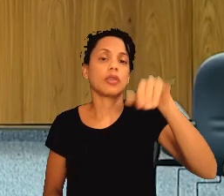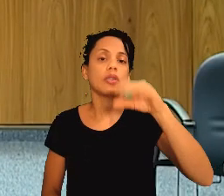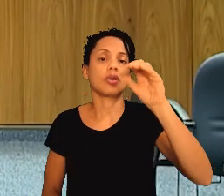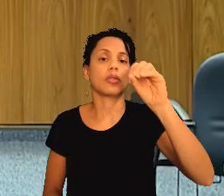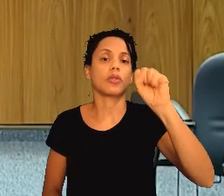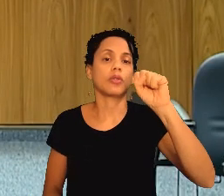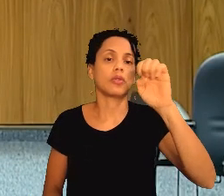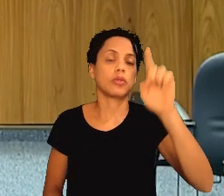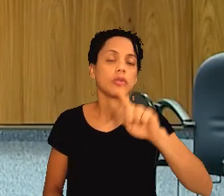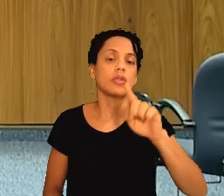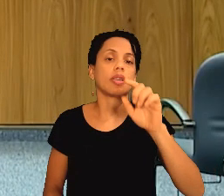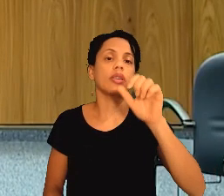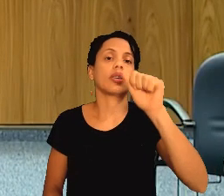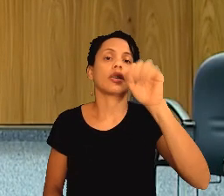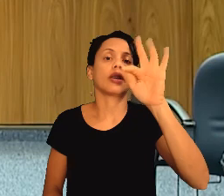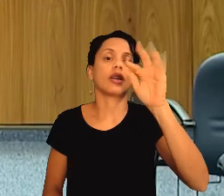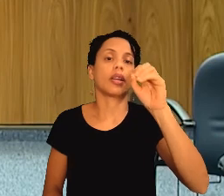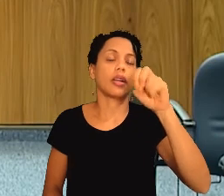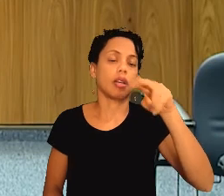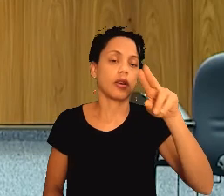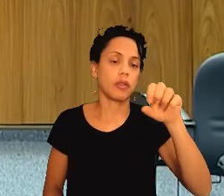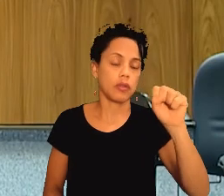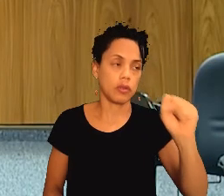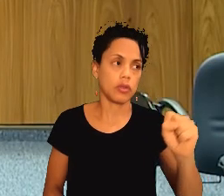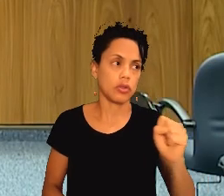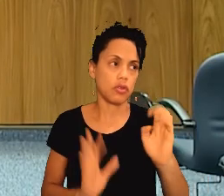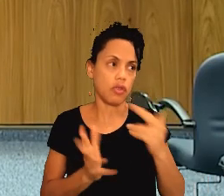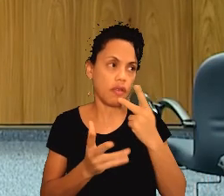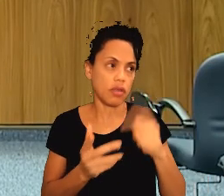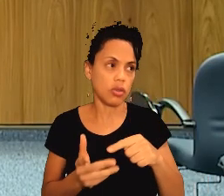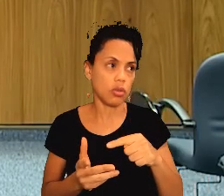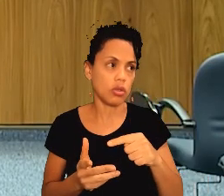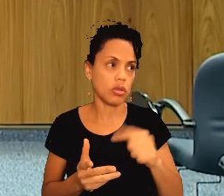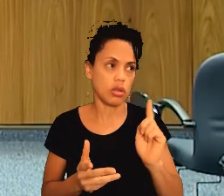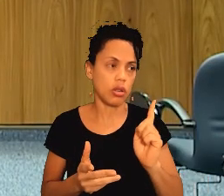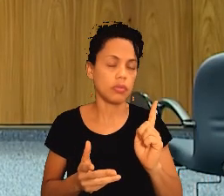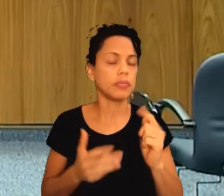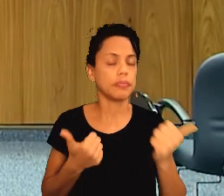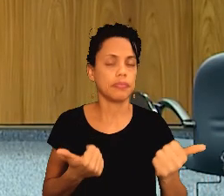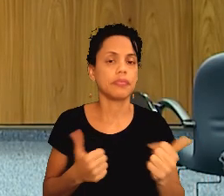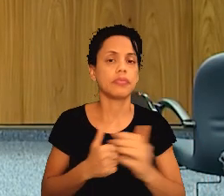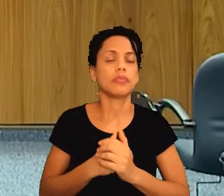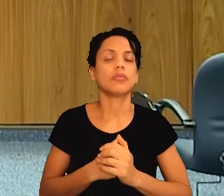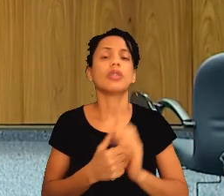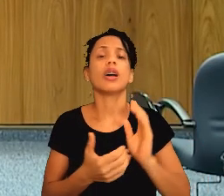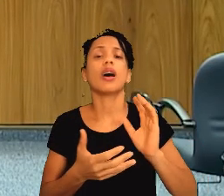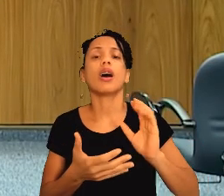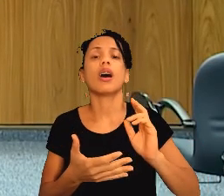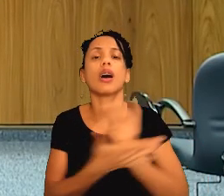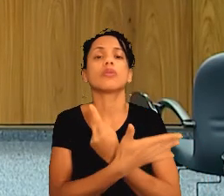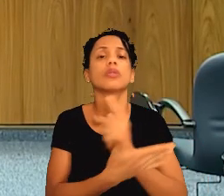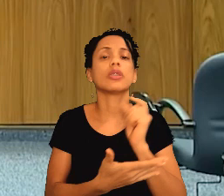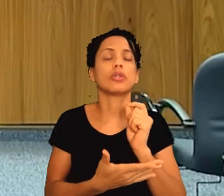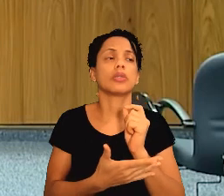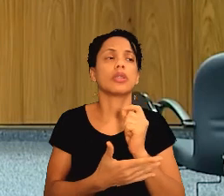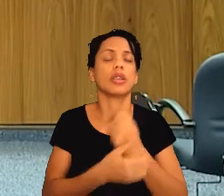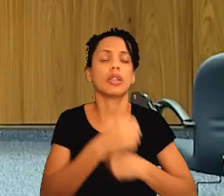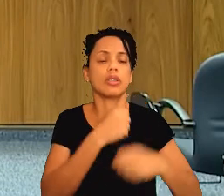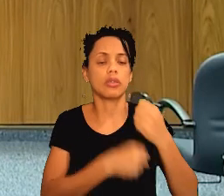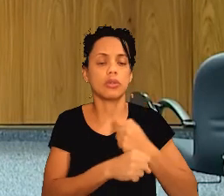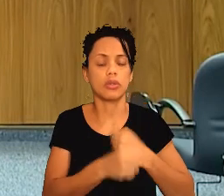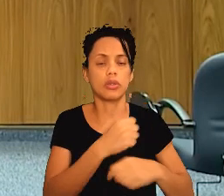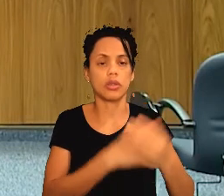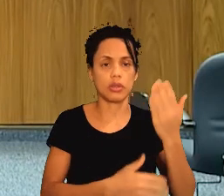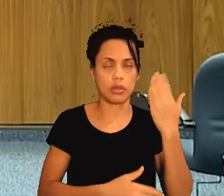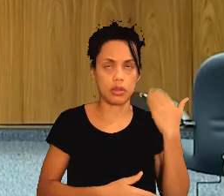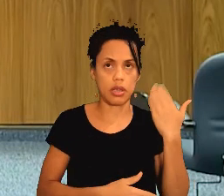José Afonso da Silva. Não sei se o Júlio já falou disso, não? É o seguinte, o que aconteceu? Há poucos